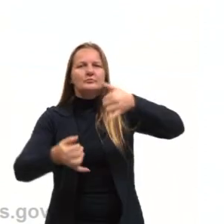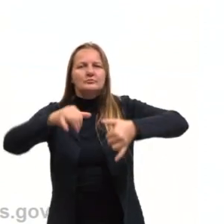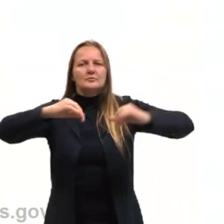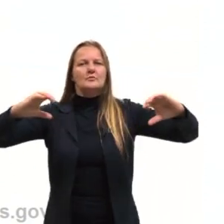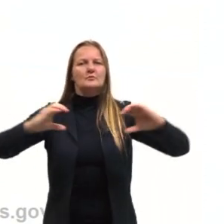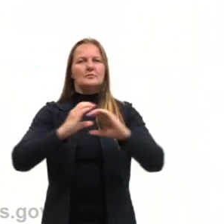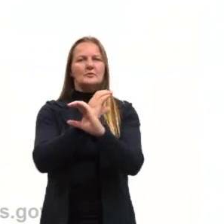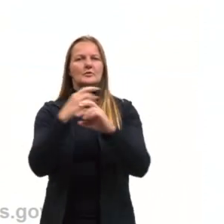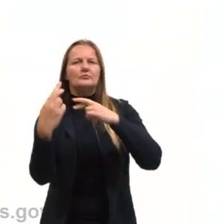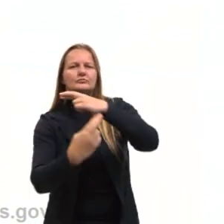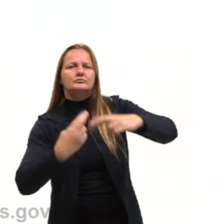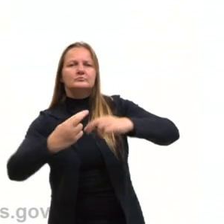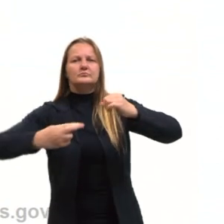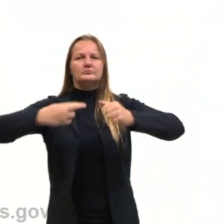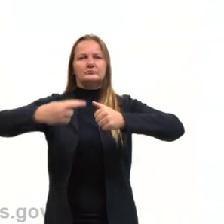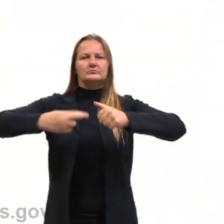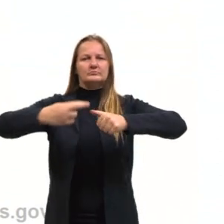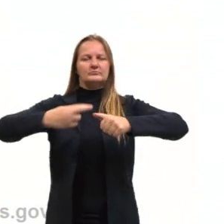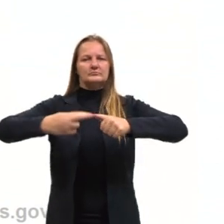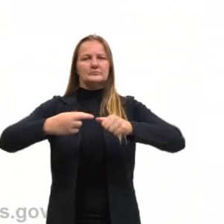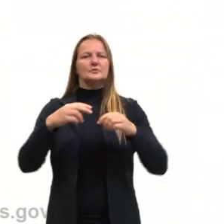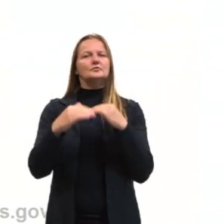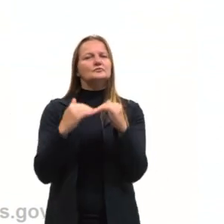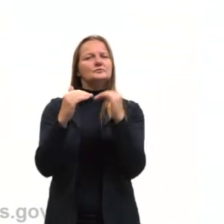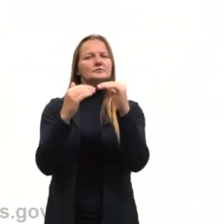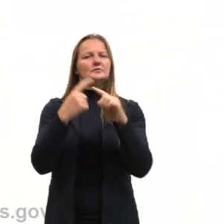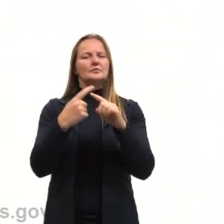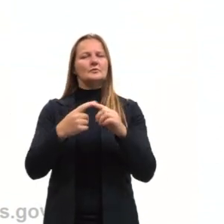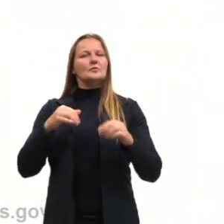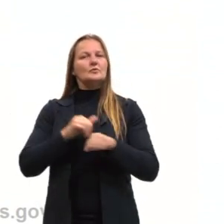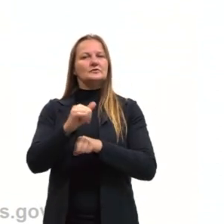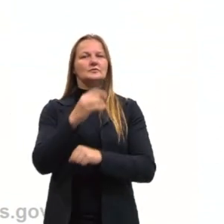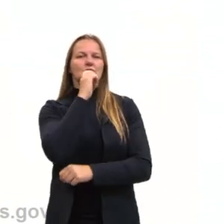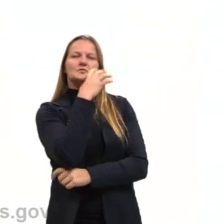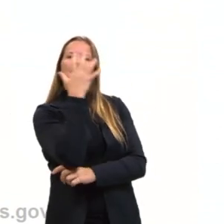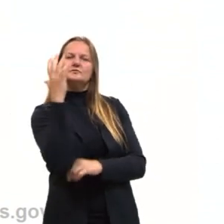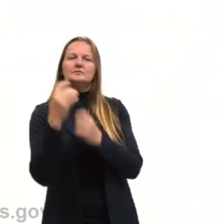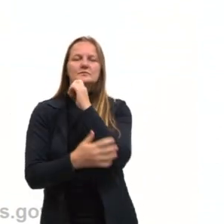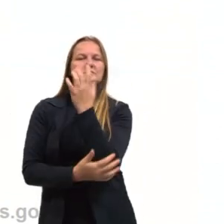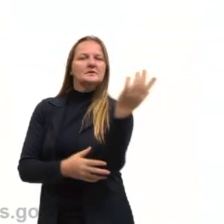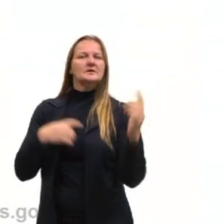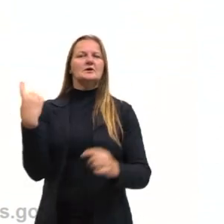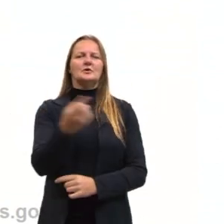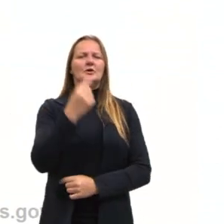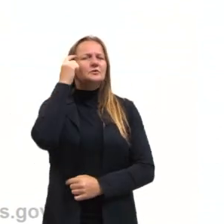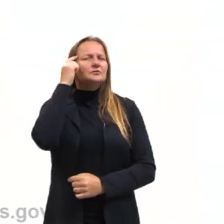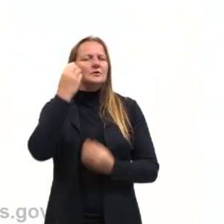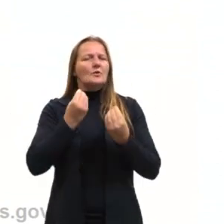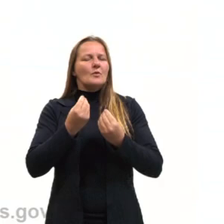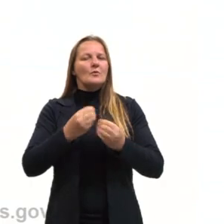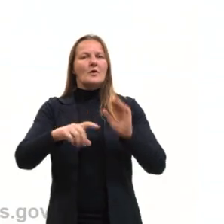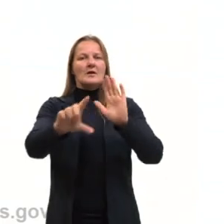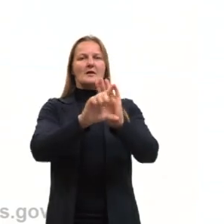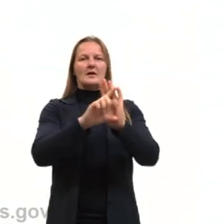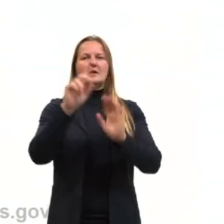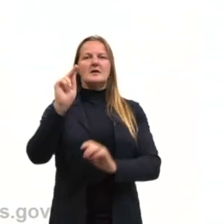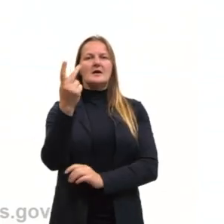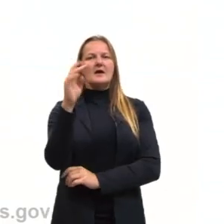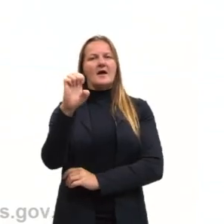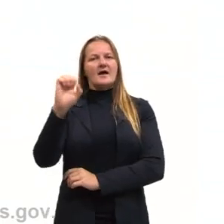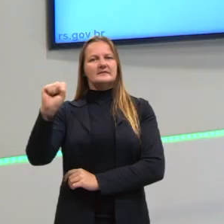calor envolvido nas reações químicas nos processos que ocorrem na natureza e vamos entender um pouquinho sobre a lei de